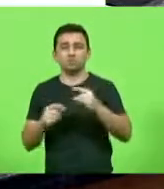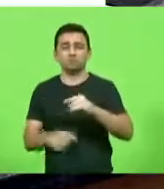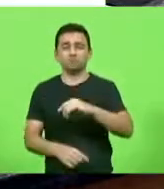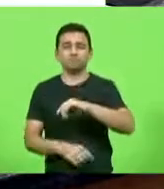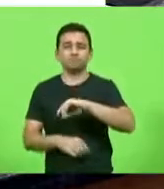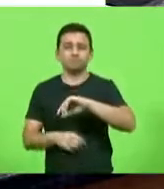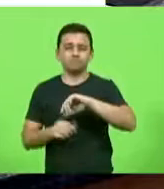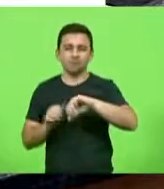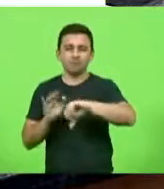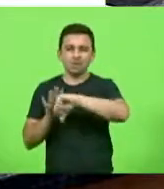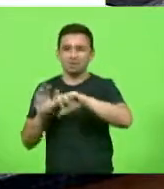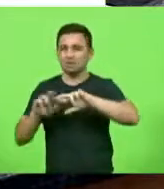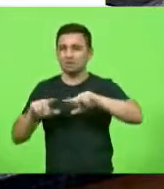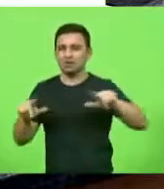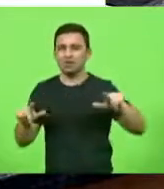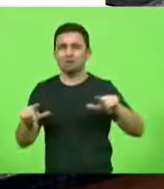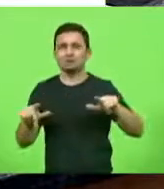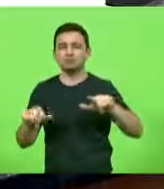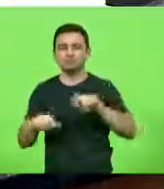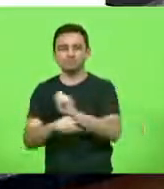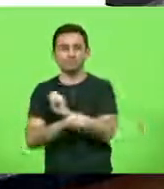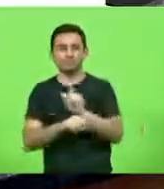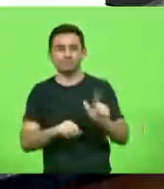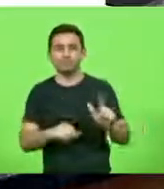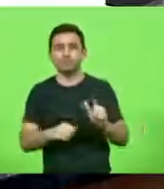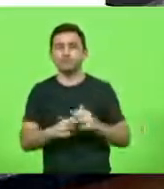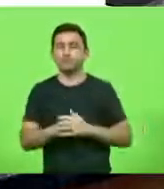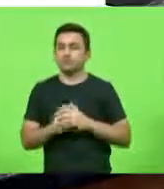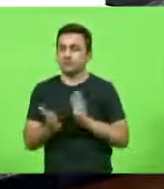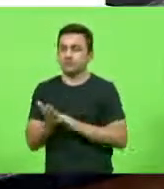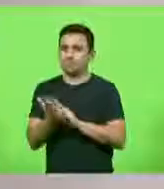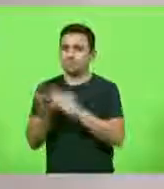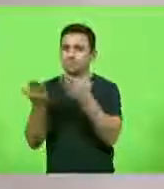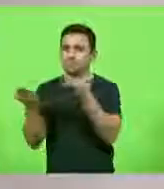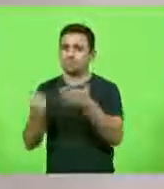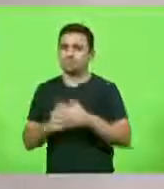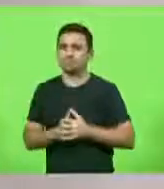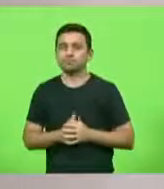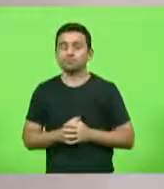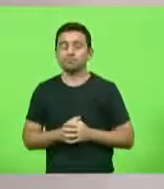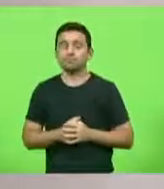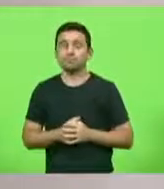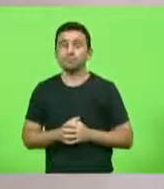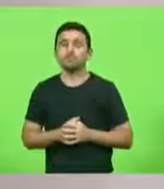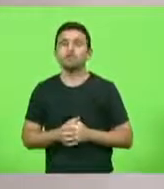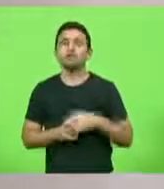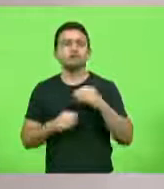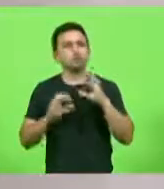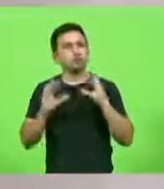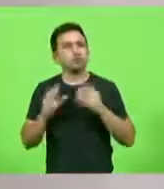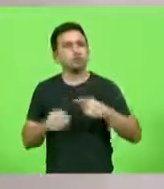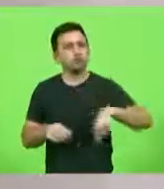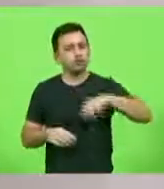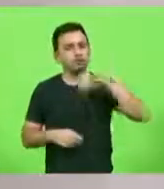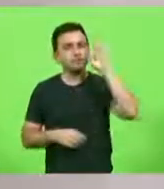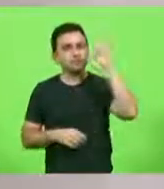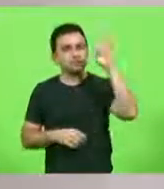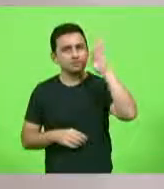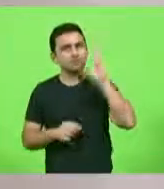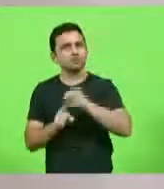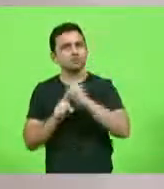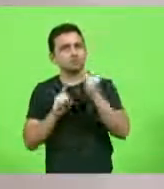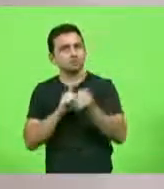Parabéns, deputado. Excelente exposição. E é isso que nós temos que pensar, a sociedade